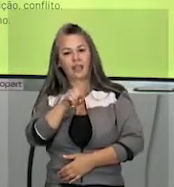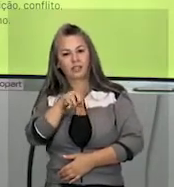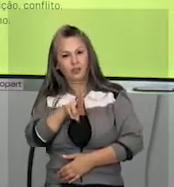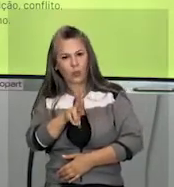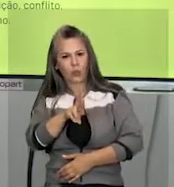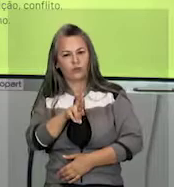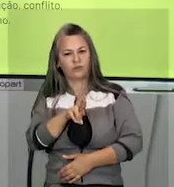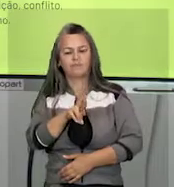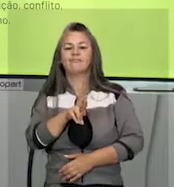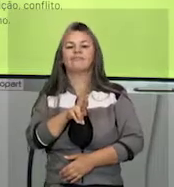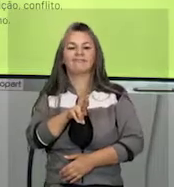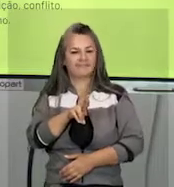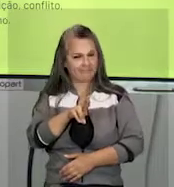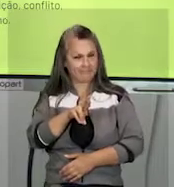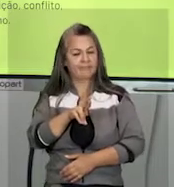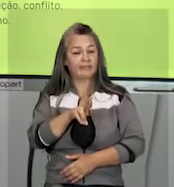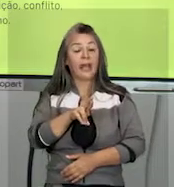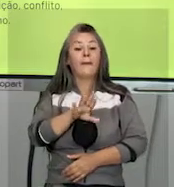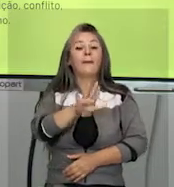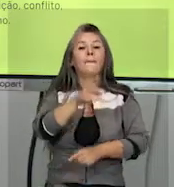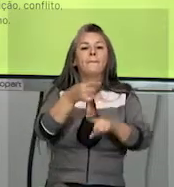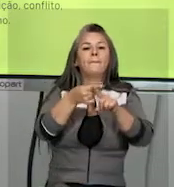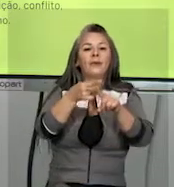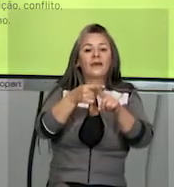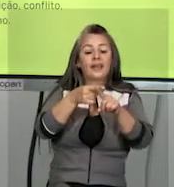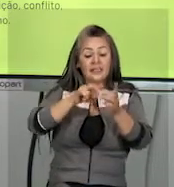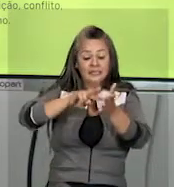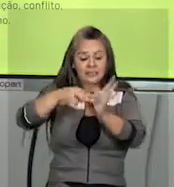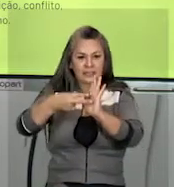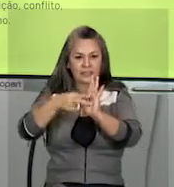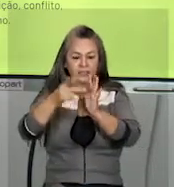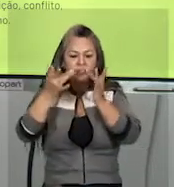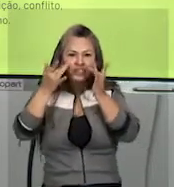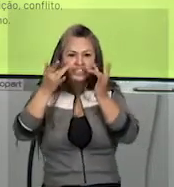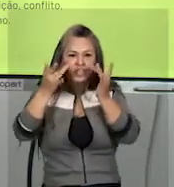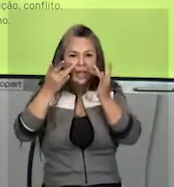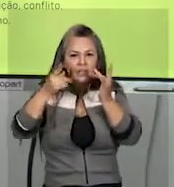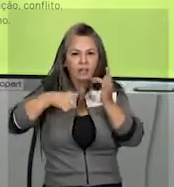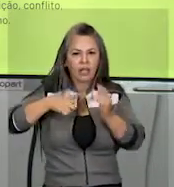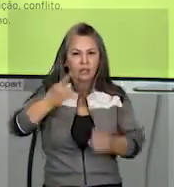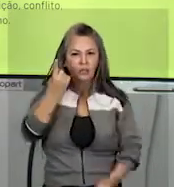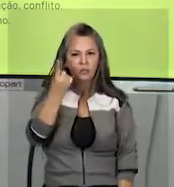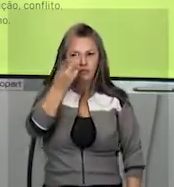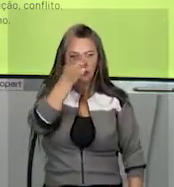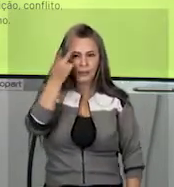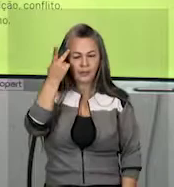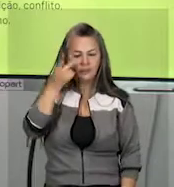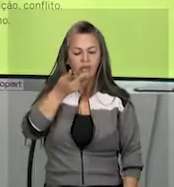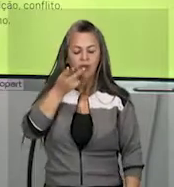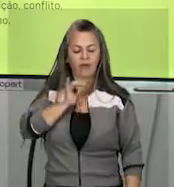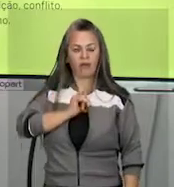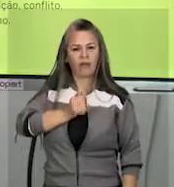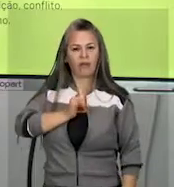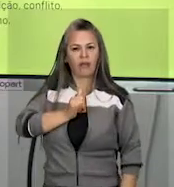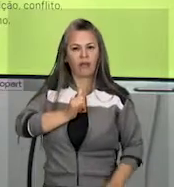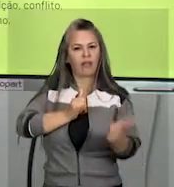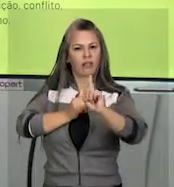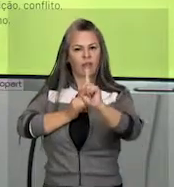lido apenas, é para ser encenado. Então não tem o narrador que conta a história. Ela é contada pelos próprios